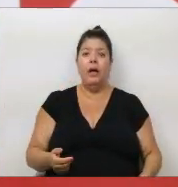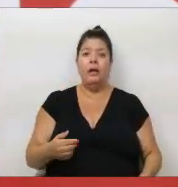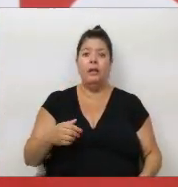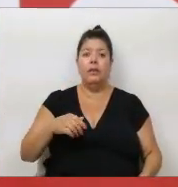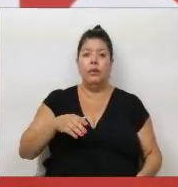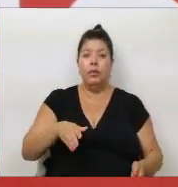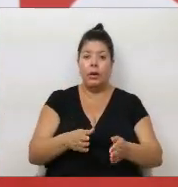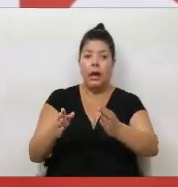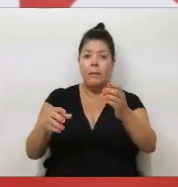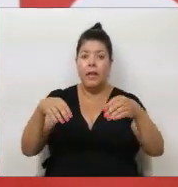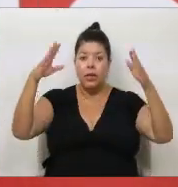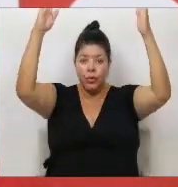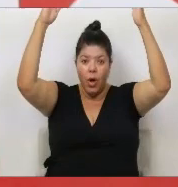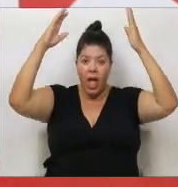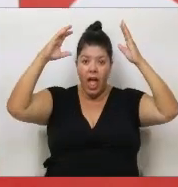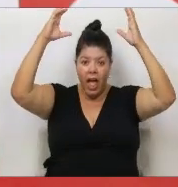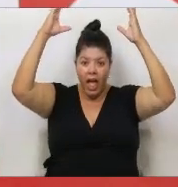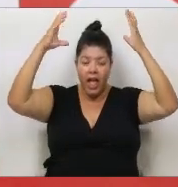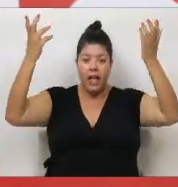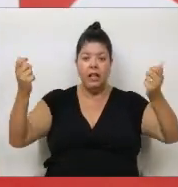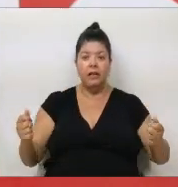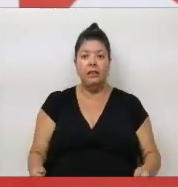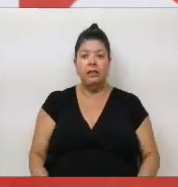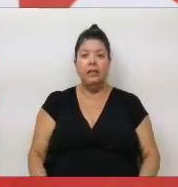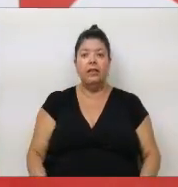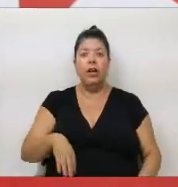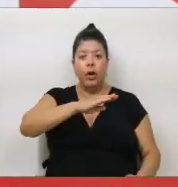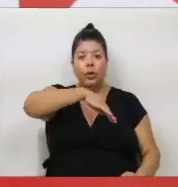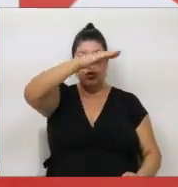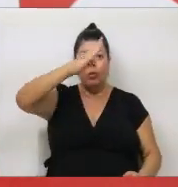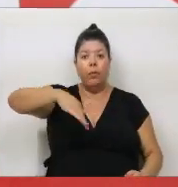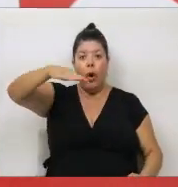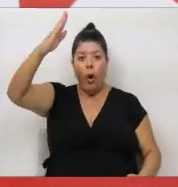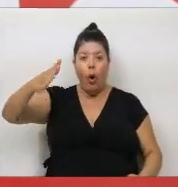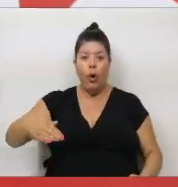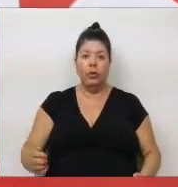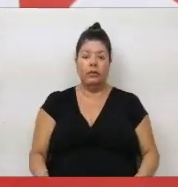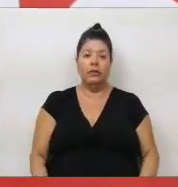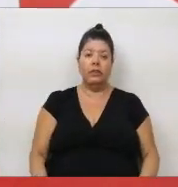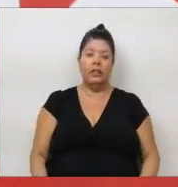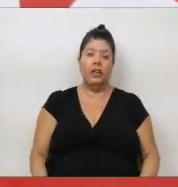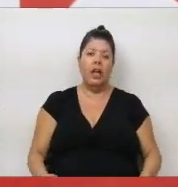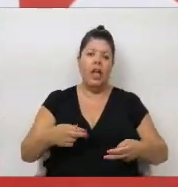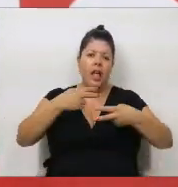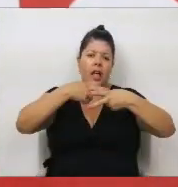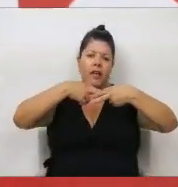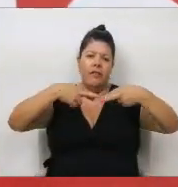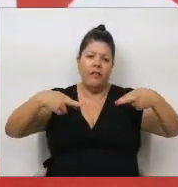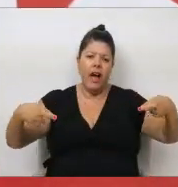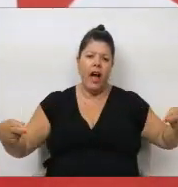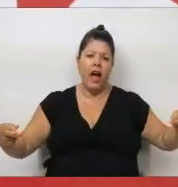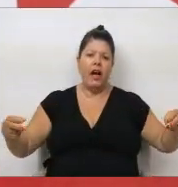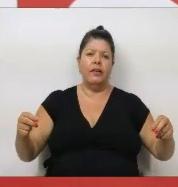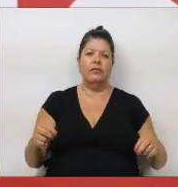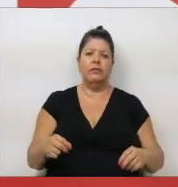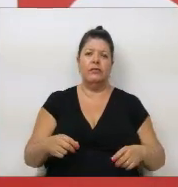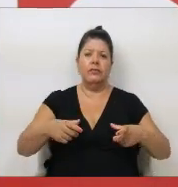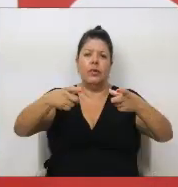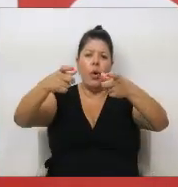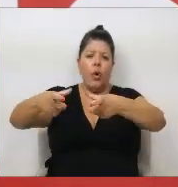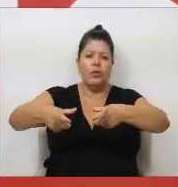enfim, vários caminhos aí, eu já falei do Morro da Antena, enfim, vários locais que precisam ser